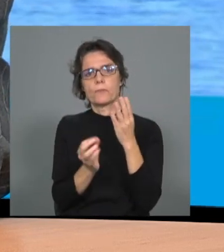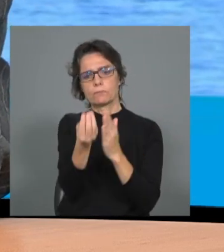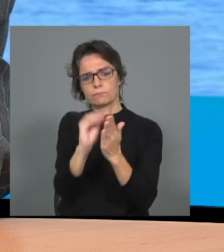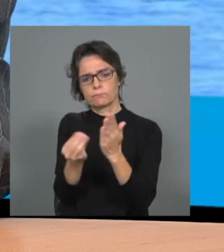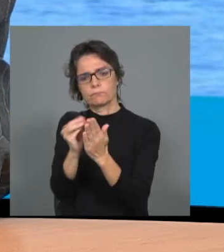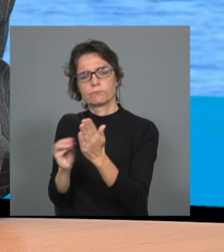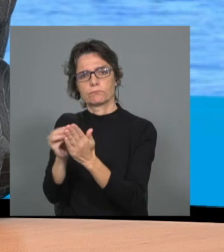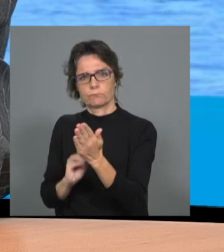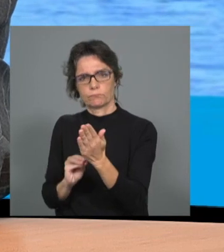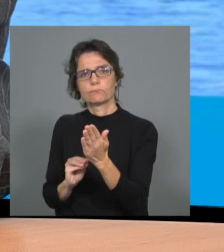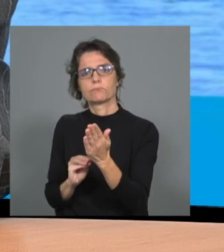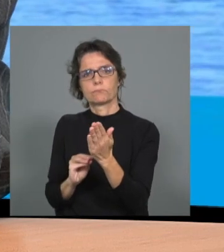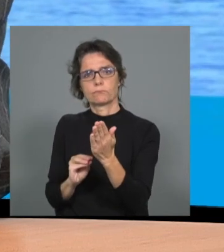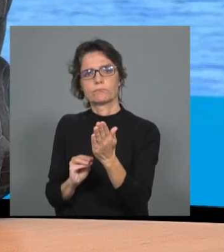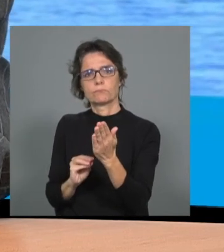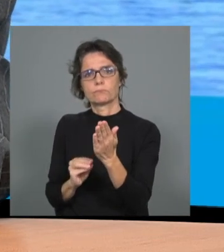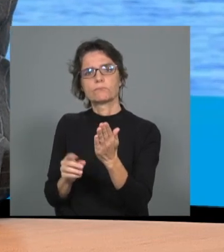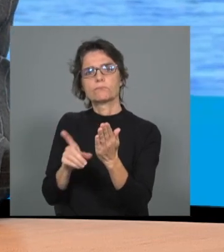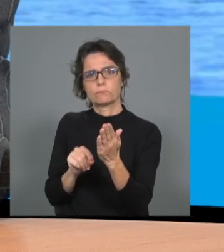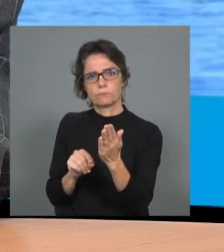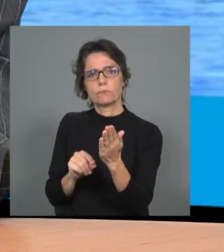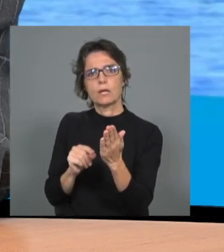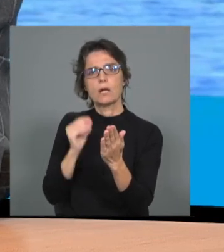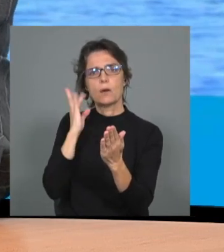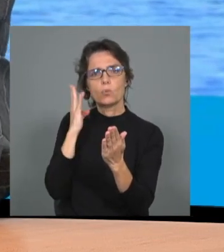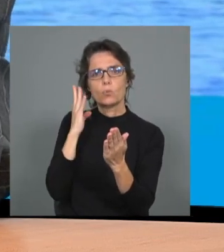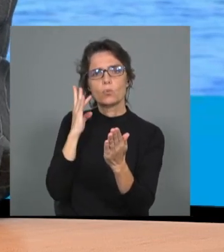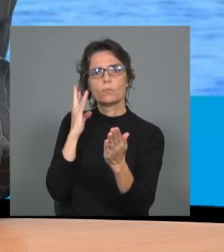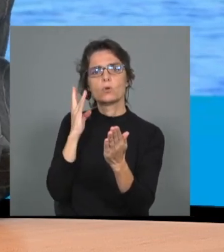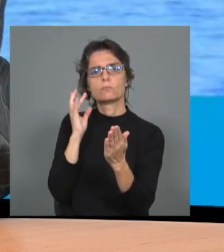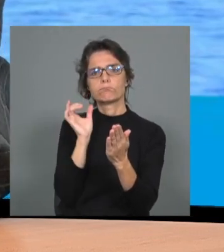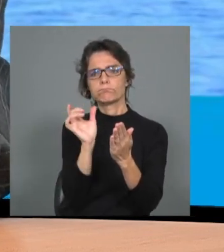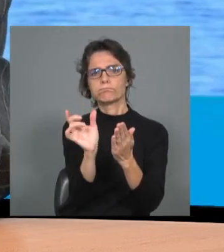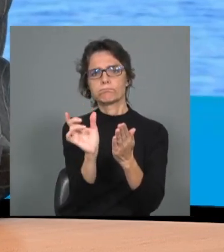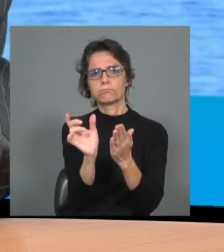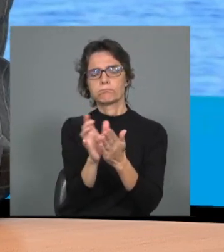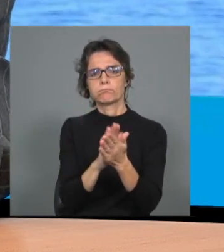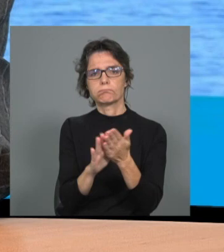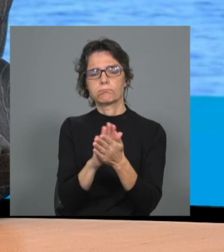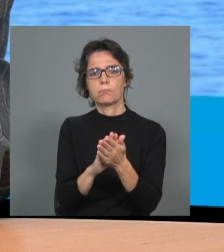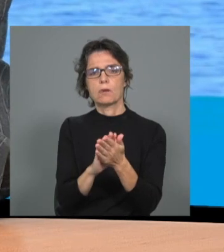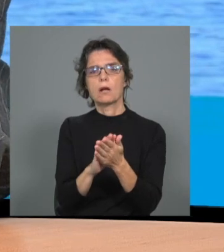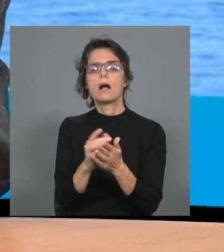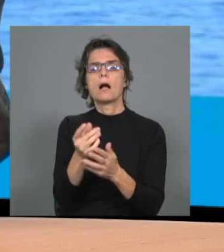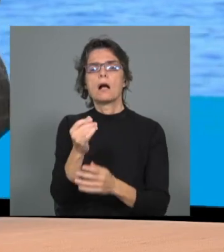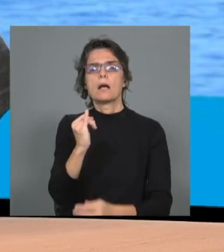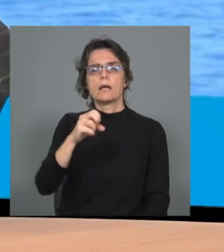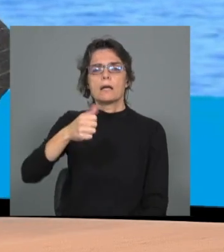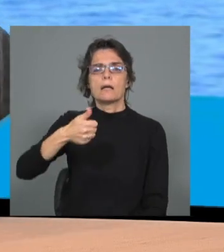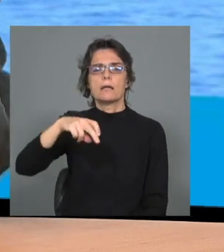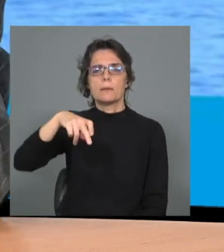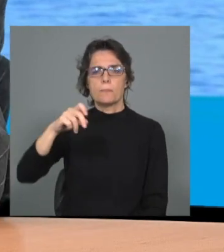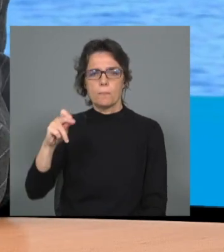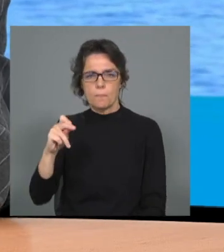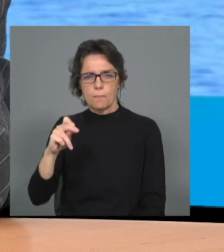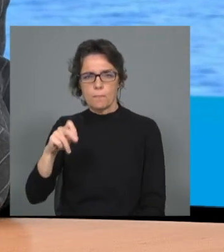formulários, normalmente um número, enfim, uma referência bancária para as inscrições, portanto, isso